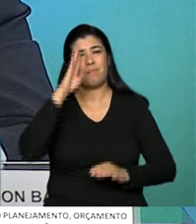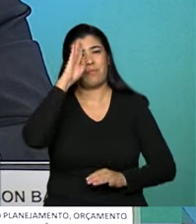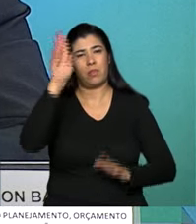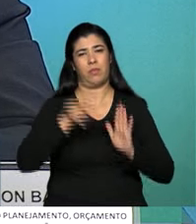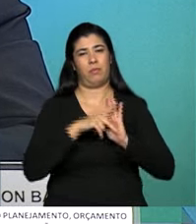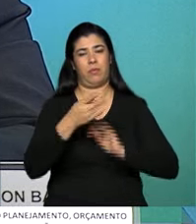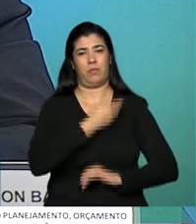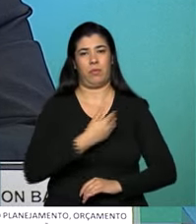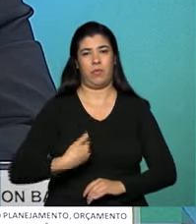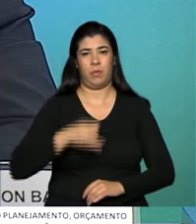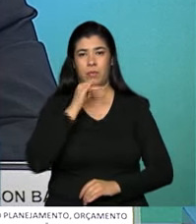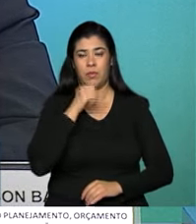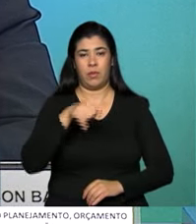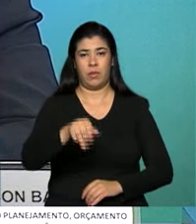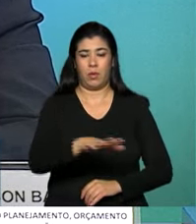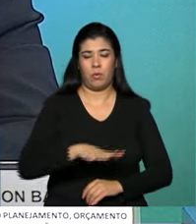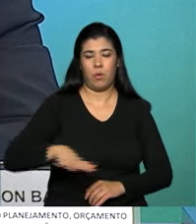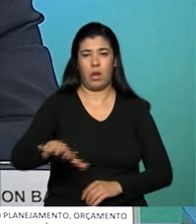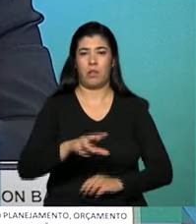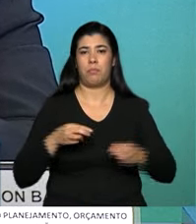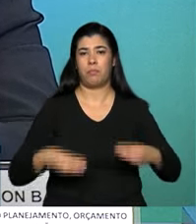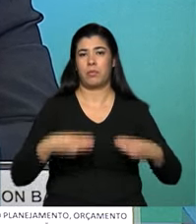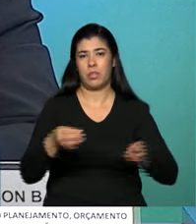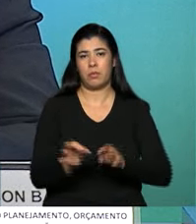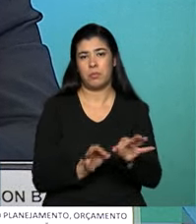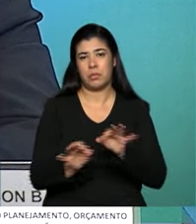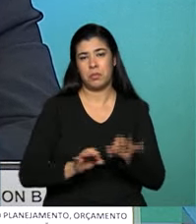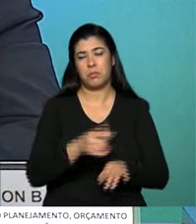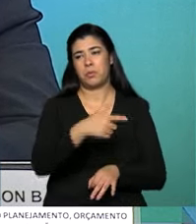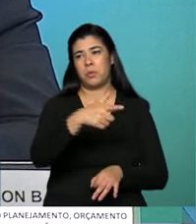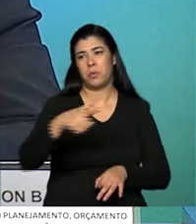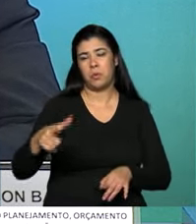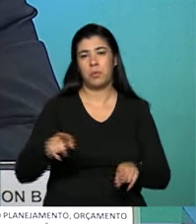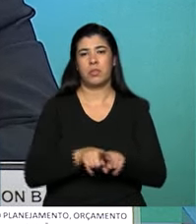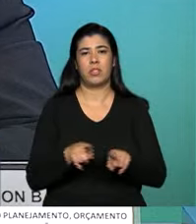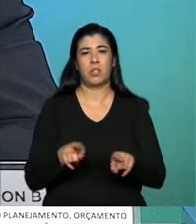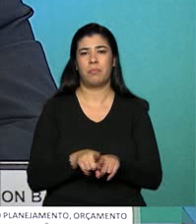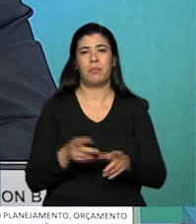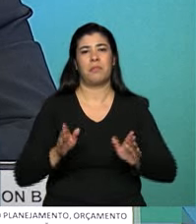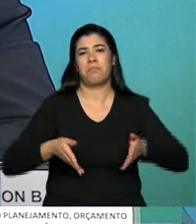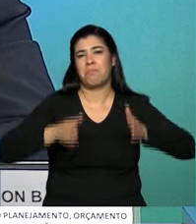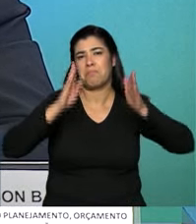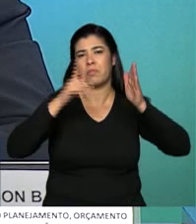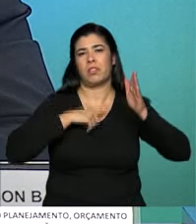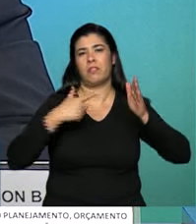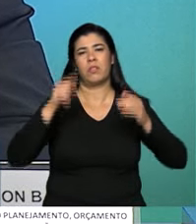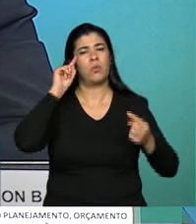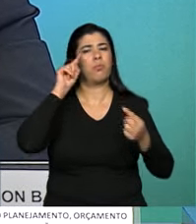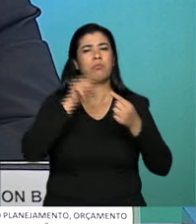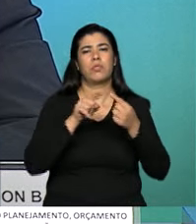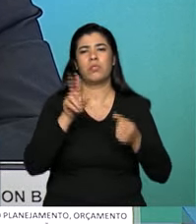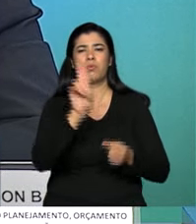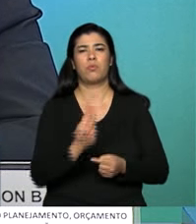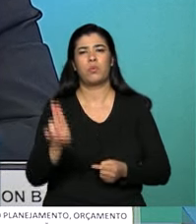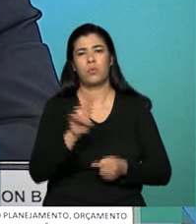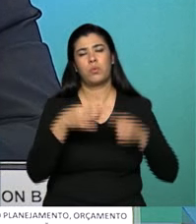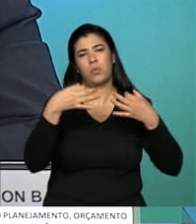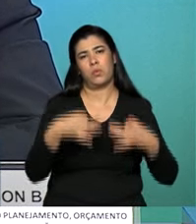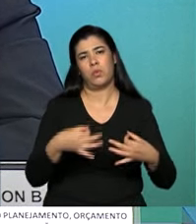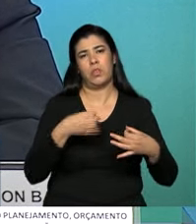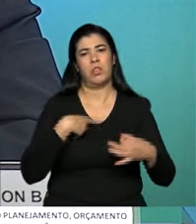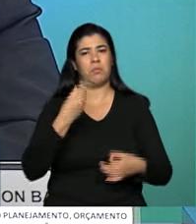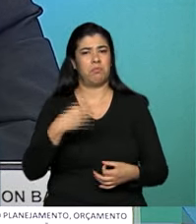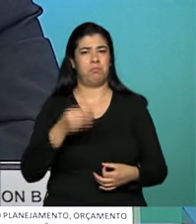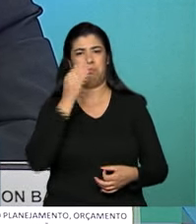imóveis no meu âmbito do Ministério do planejamento há imóveis no âmbito de outros Ministérios ou que não são prioritários ou que não tem mais o uso adequado ou não são